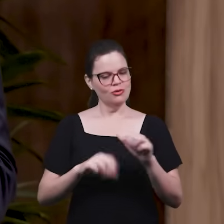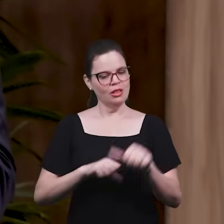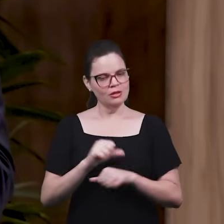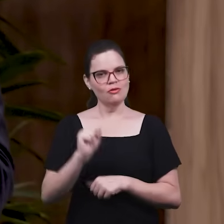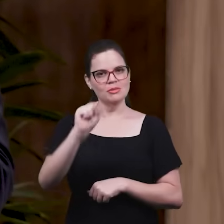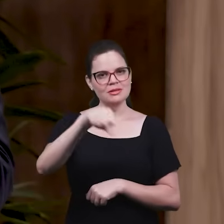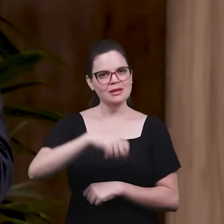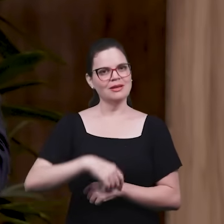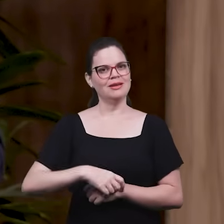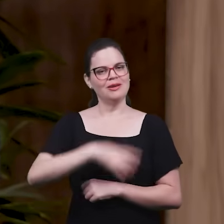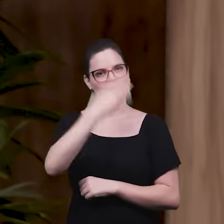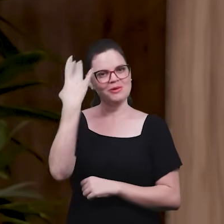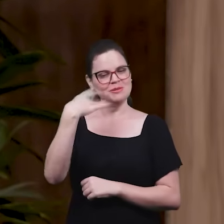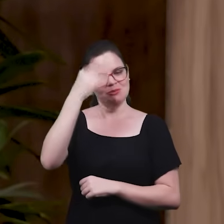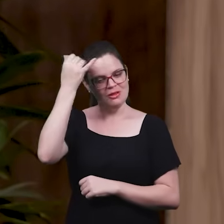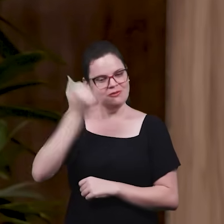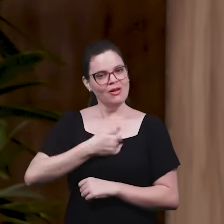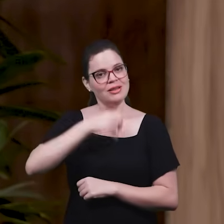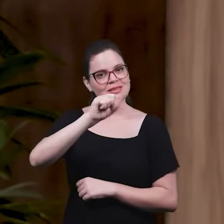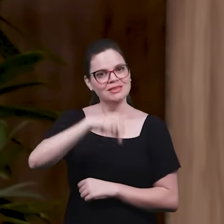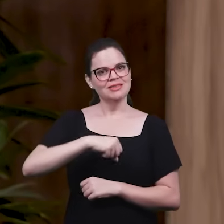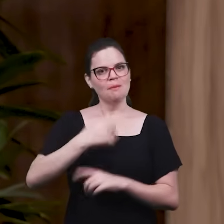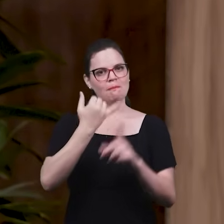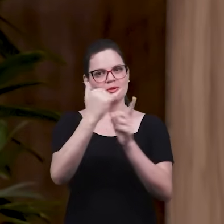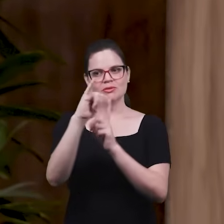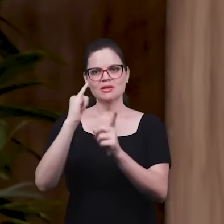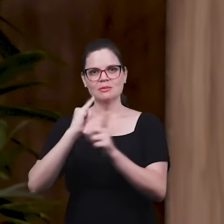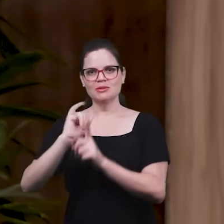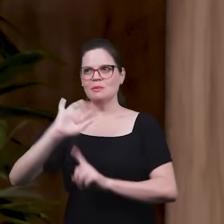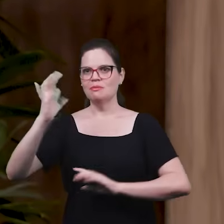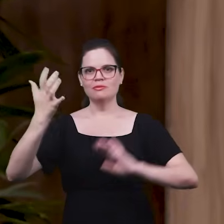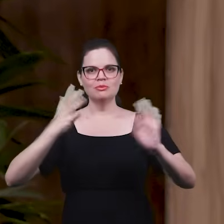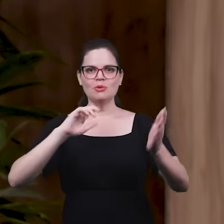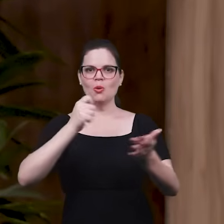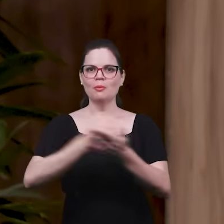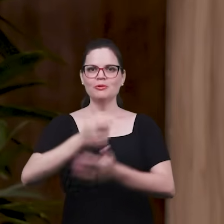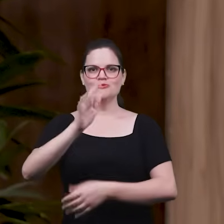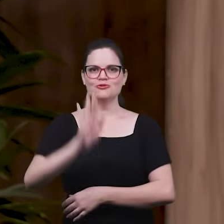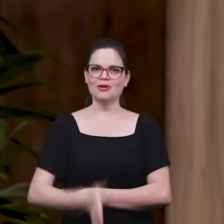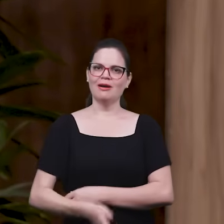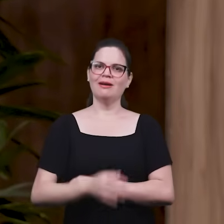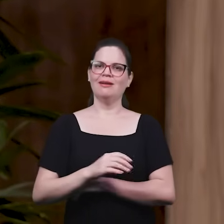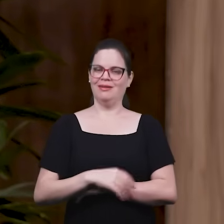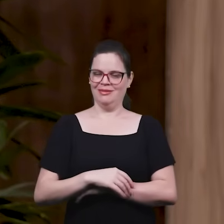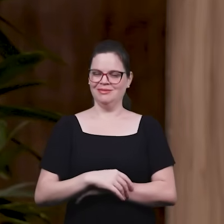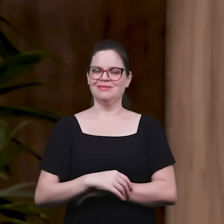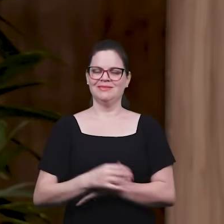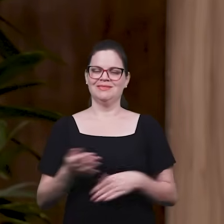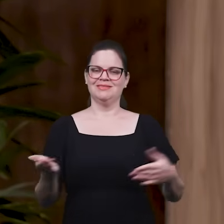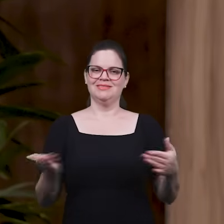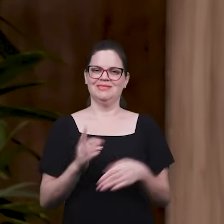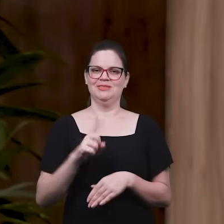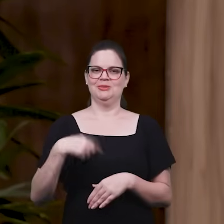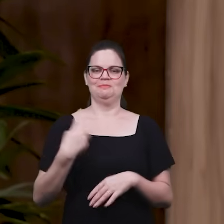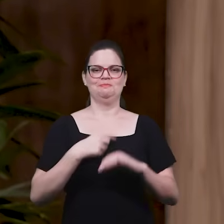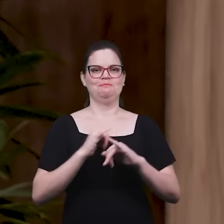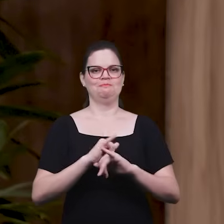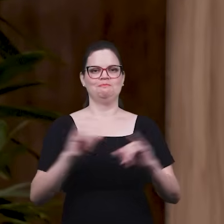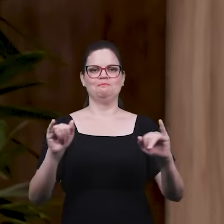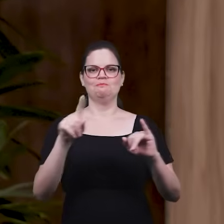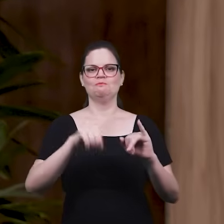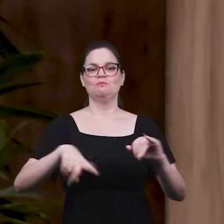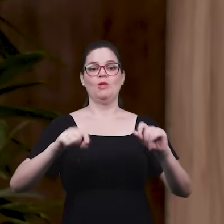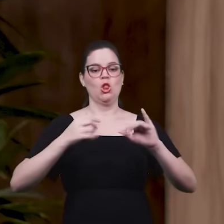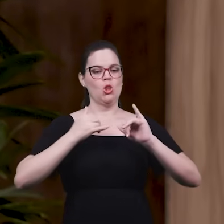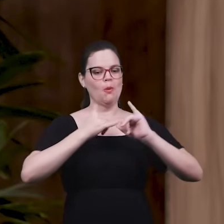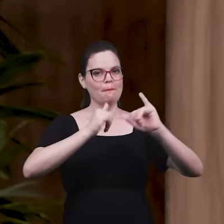transforma e as profecias estão se cumprindo. Hoje nós queremos dizer que